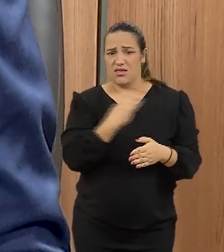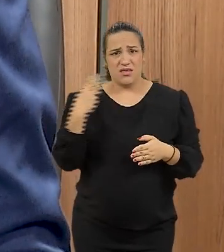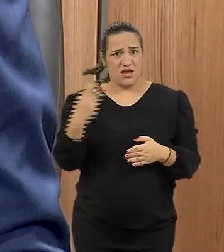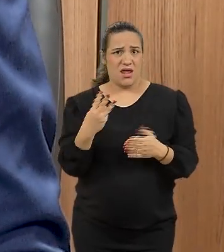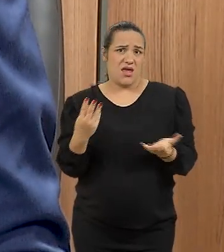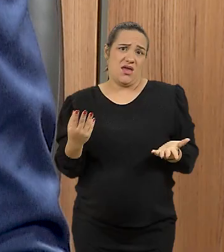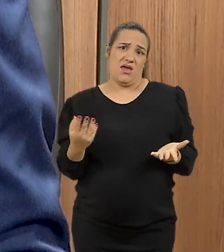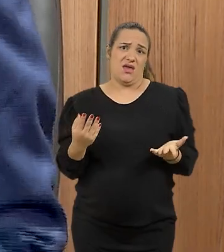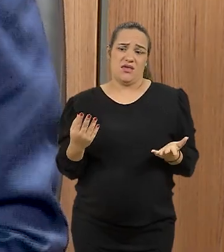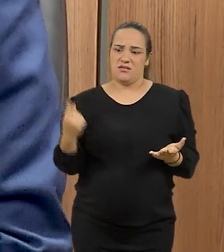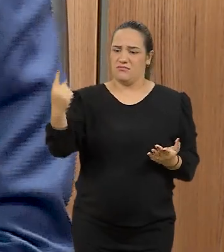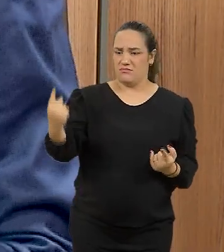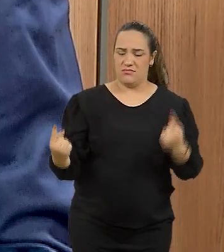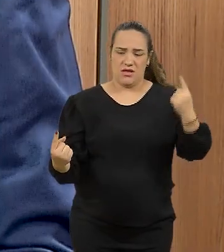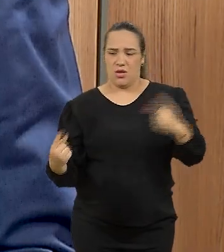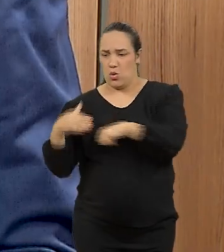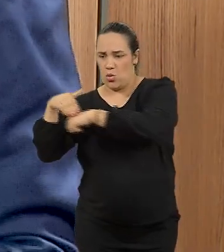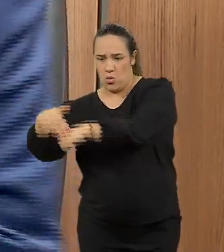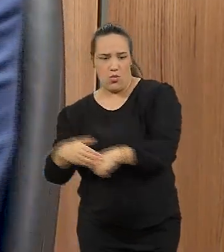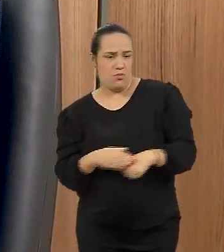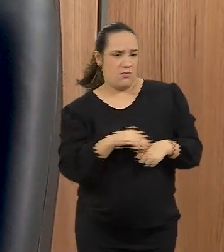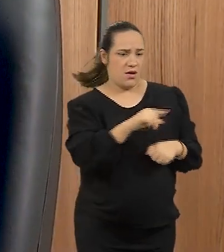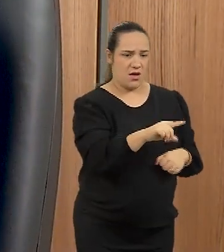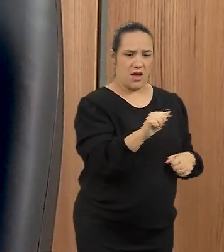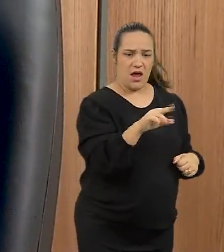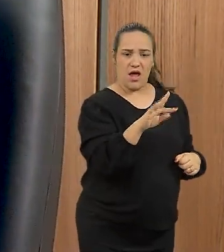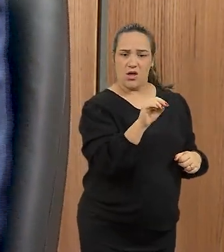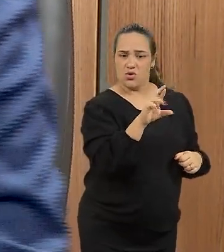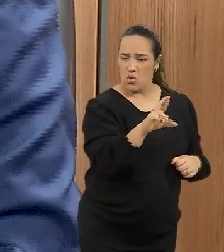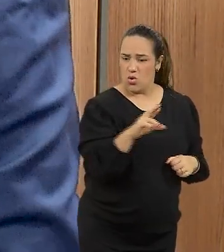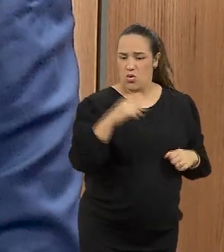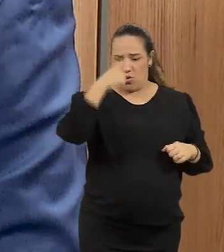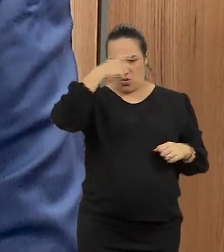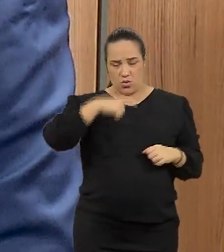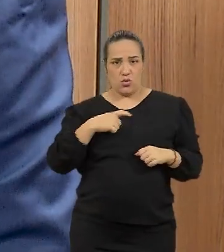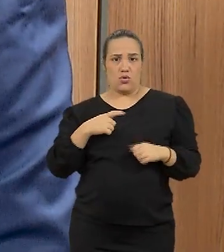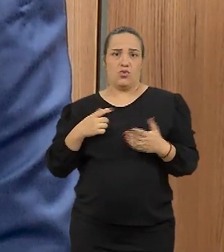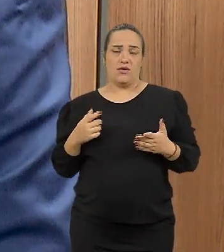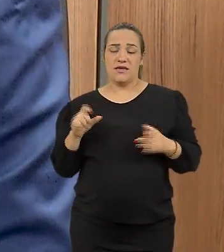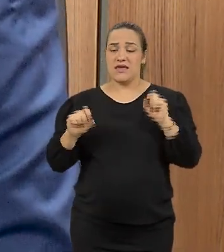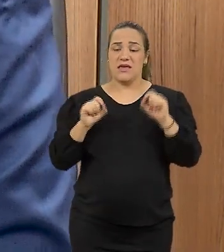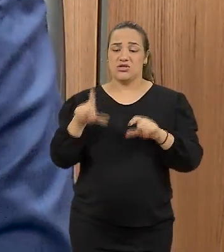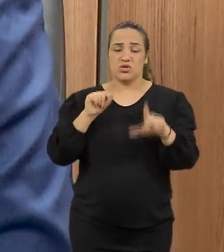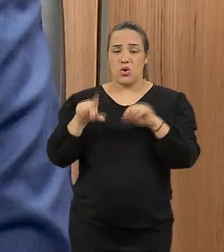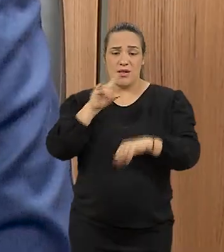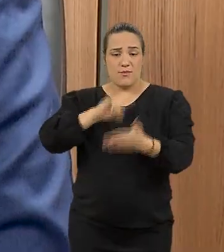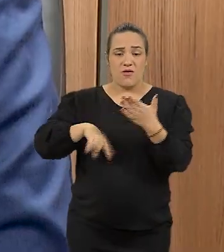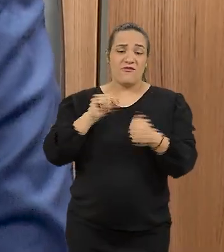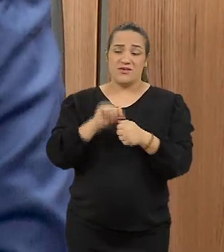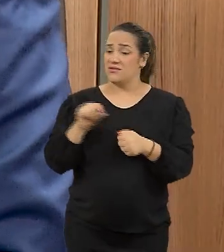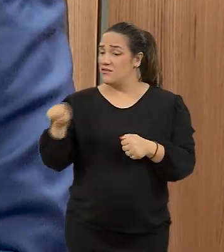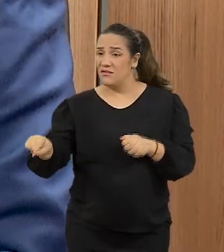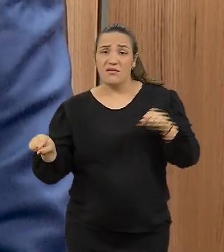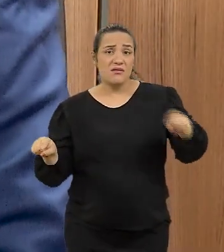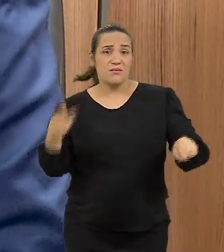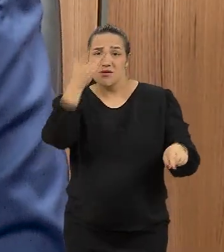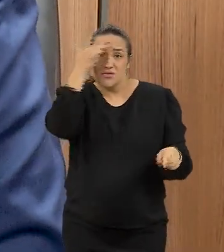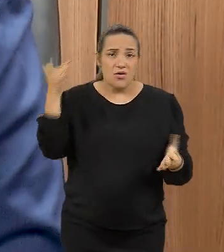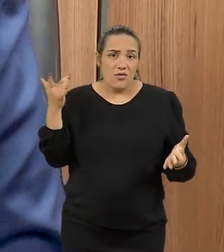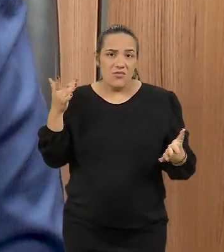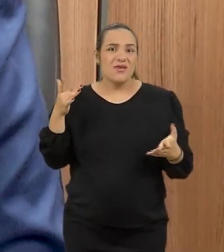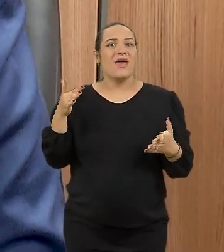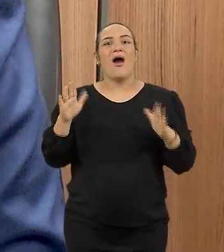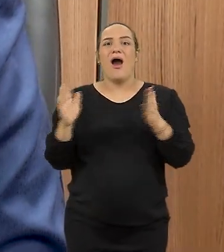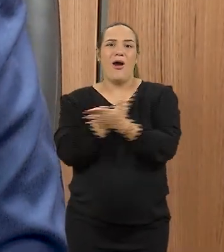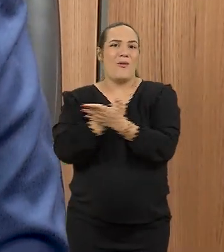né? Quem escolhe o perito, quem escolhe as provas são as partes. Isso mudou, a cultura mudou. E muitos ainda não